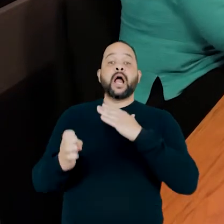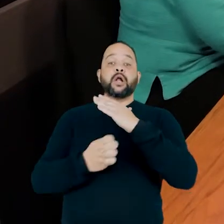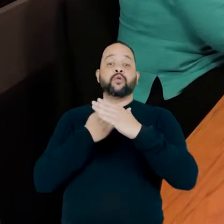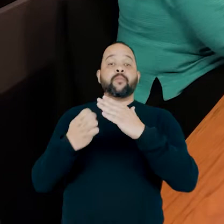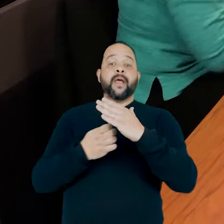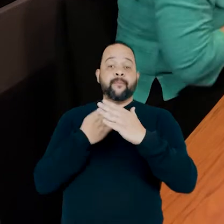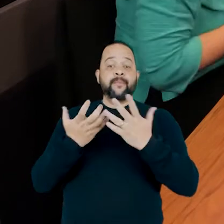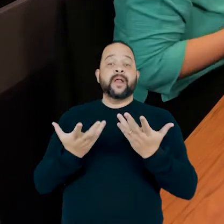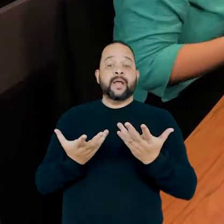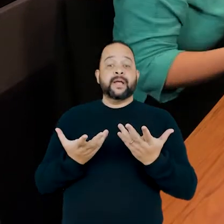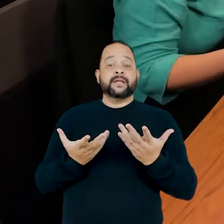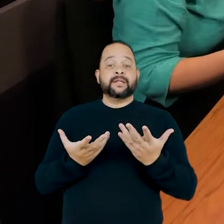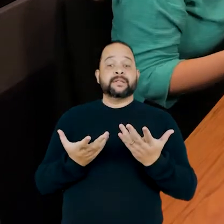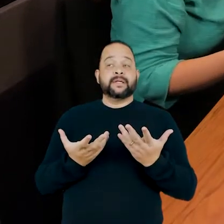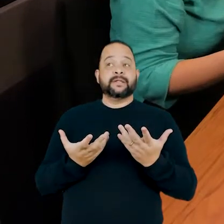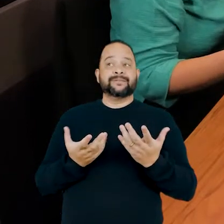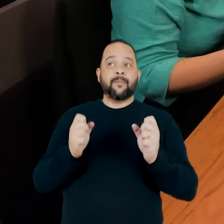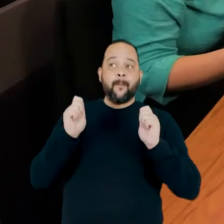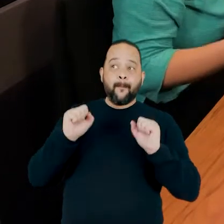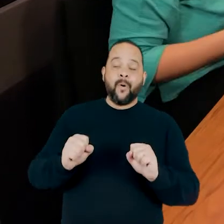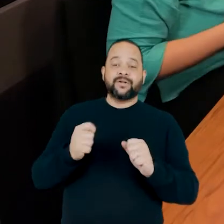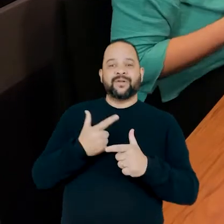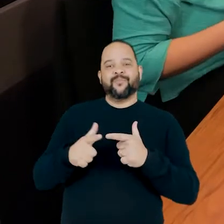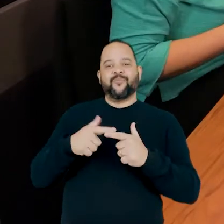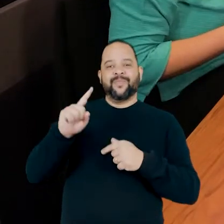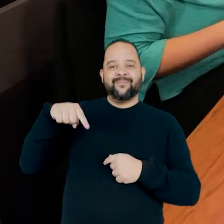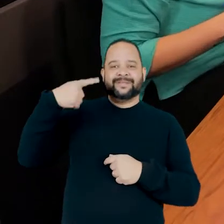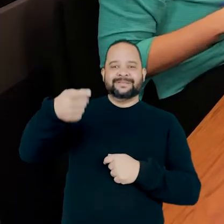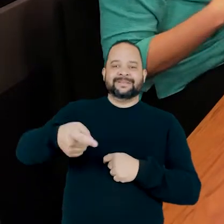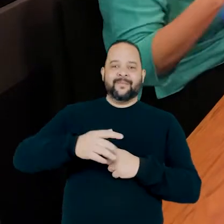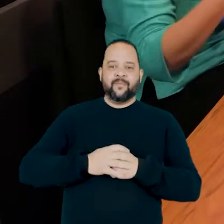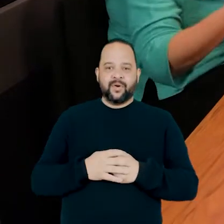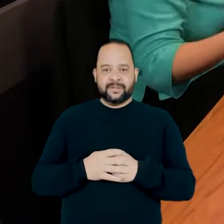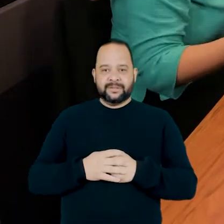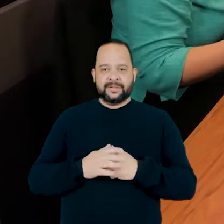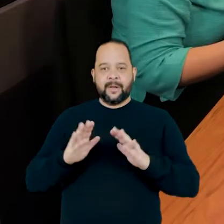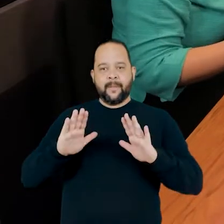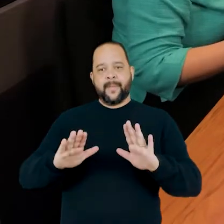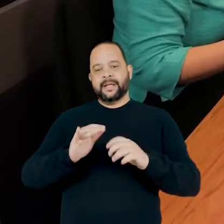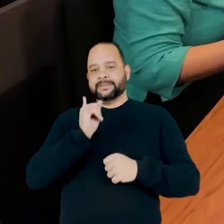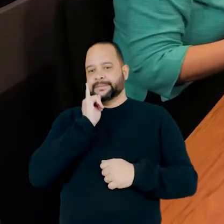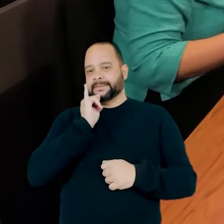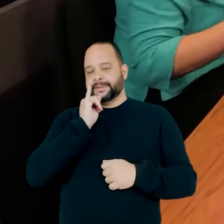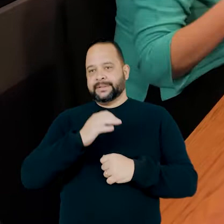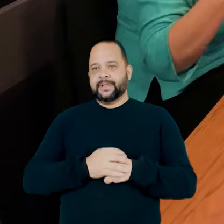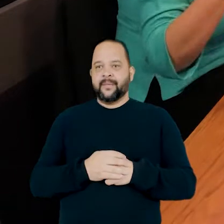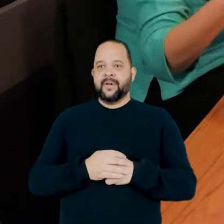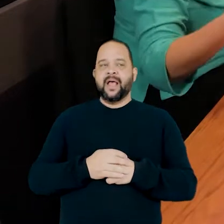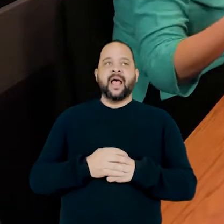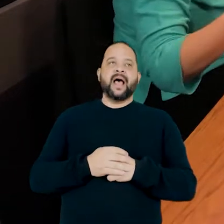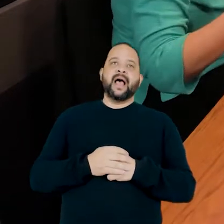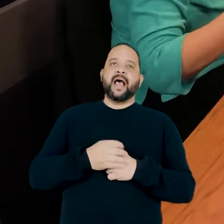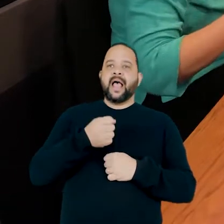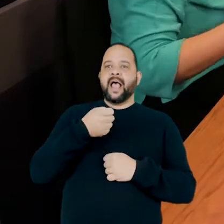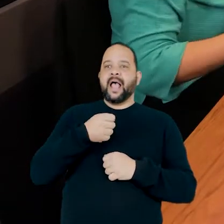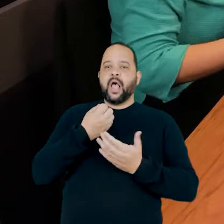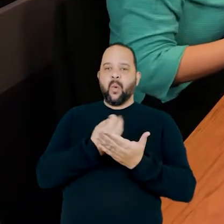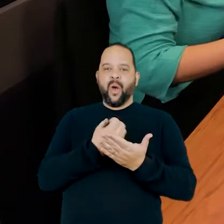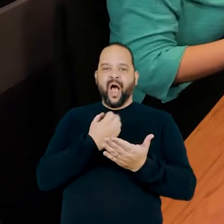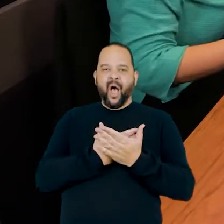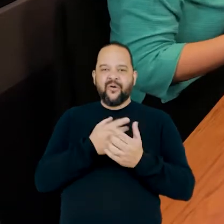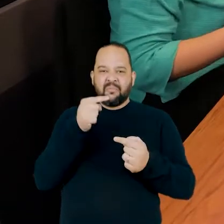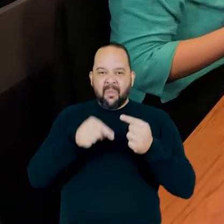nome no mercado, isso pode trazer dor de cabeça amanhã. Ah, não é nem pelo fato só de, ah, vai cortar o áudio, não vai funcionar,